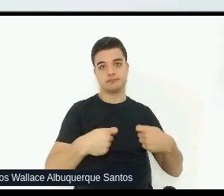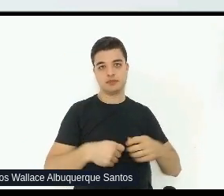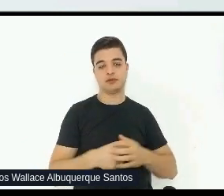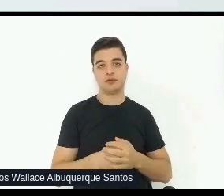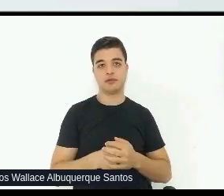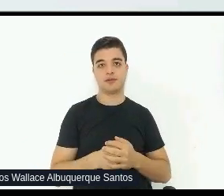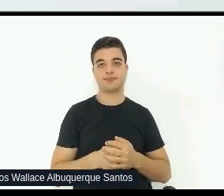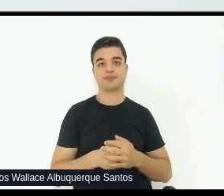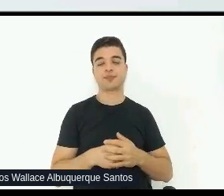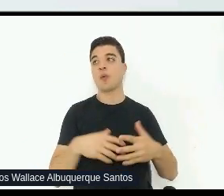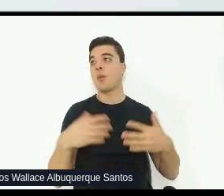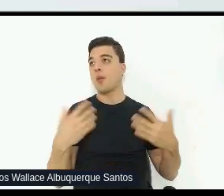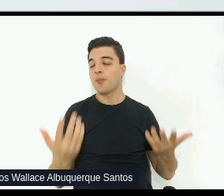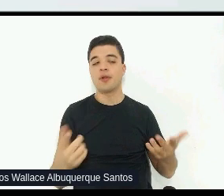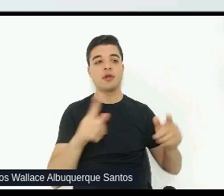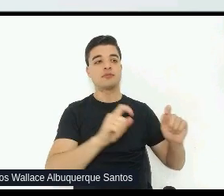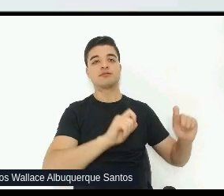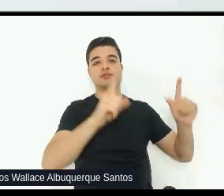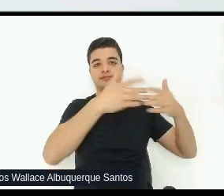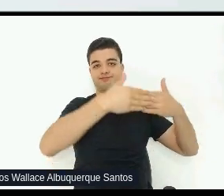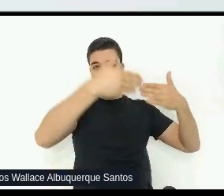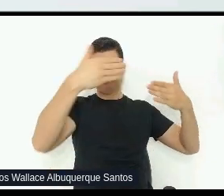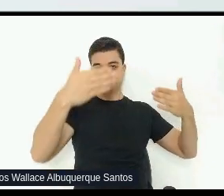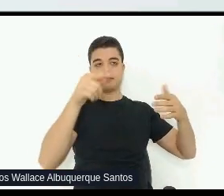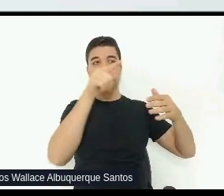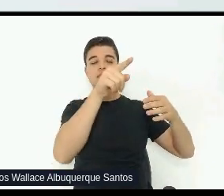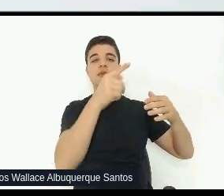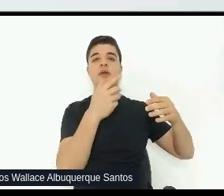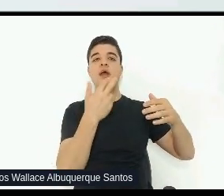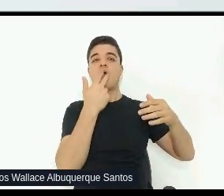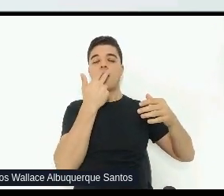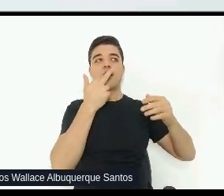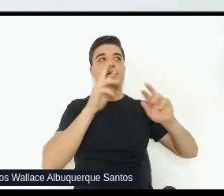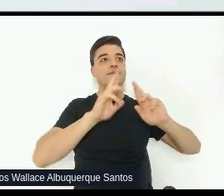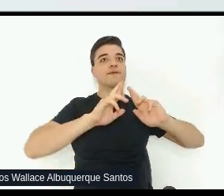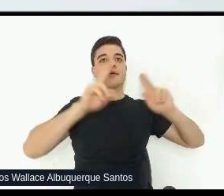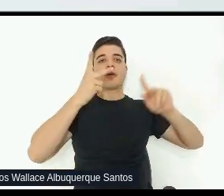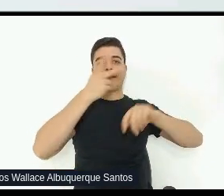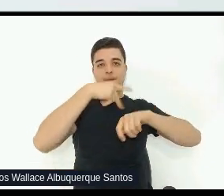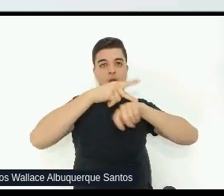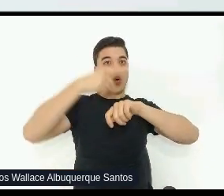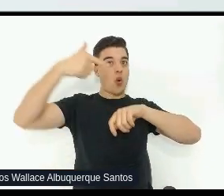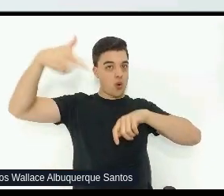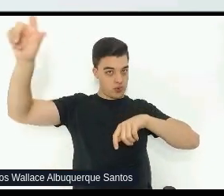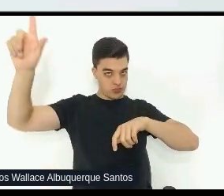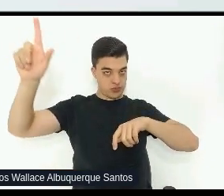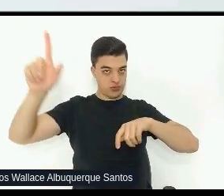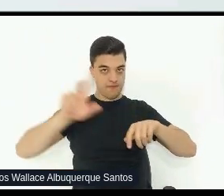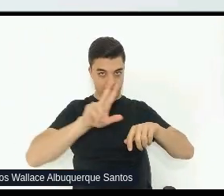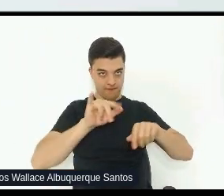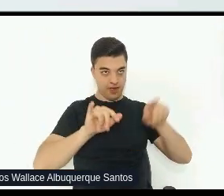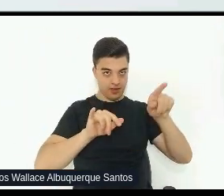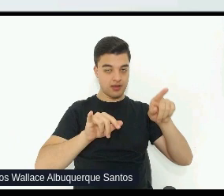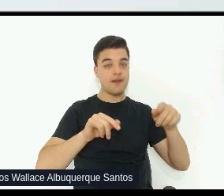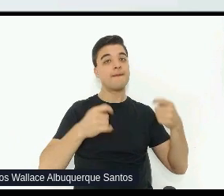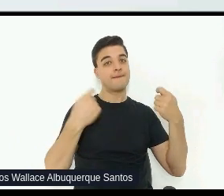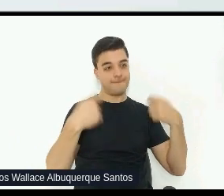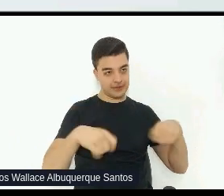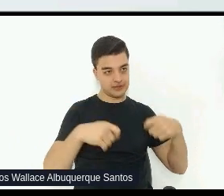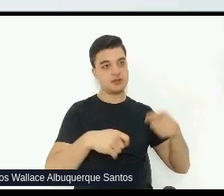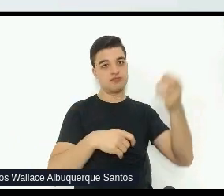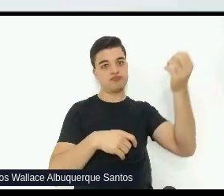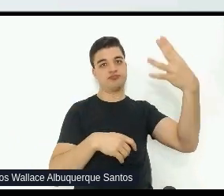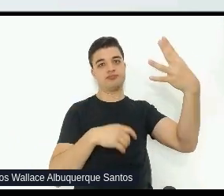língua estrangeira, uma página em língua diferente da declarada inicialmente for usada, ela precisa ser tagueada, para que o leitor de